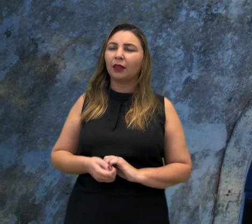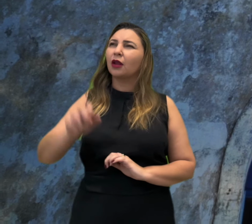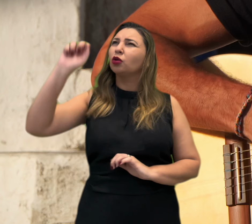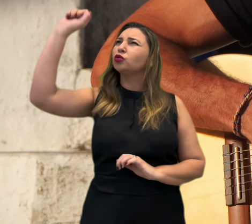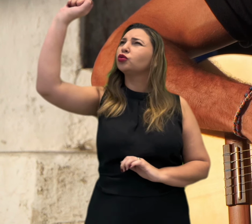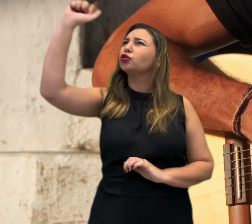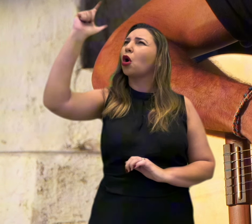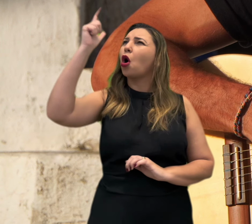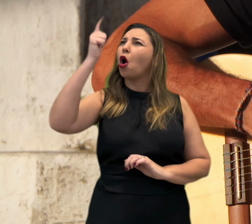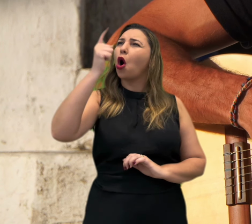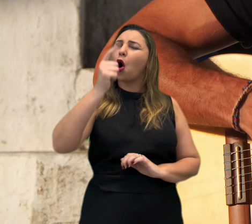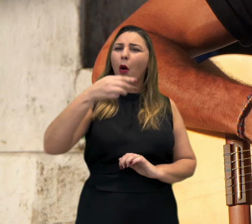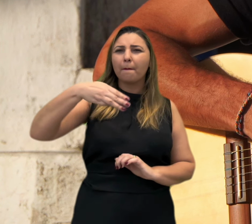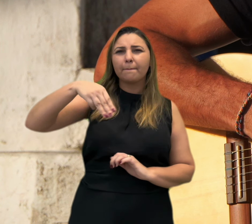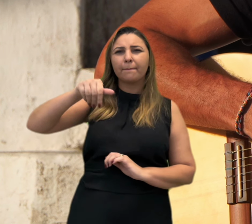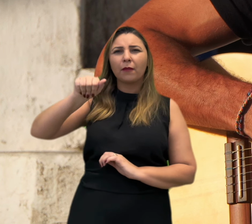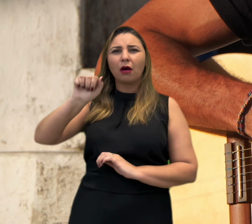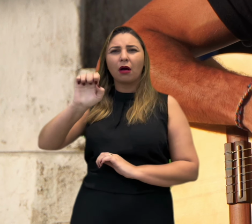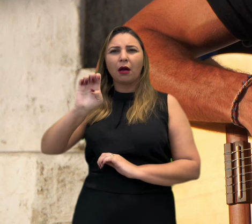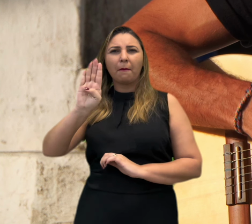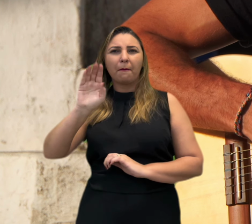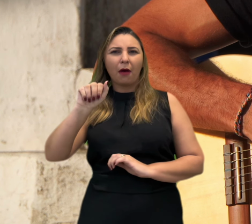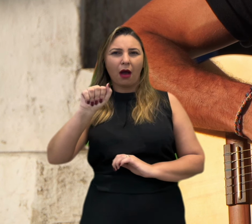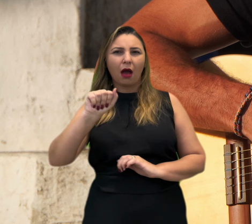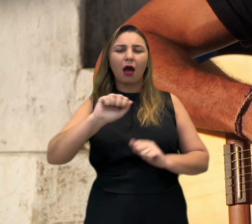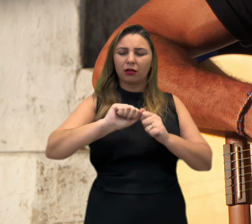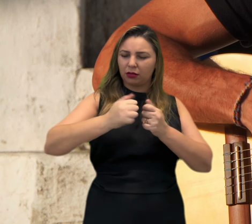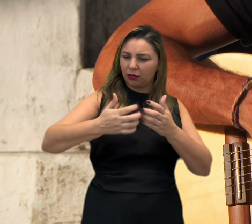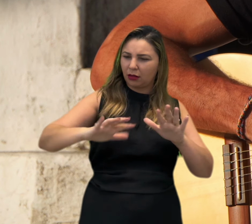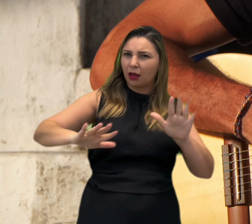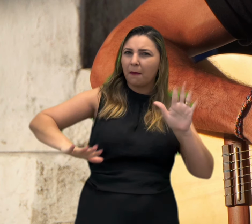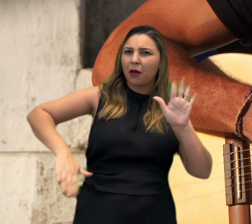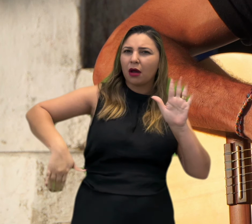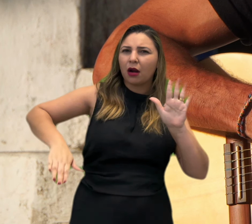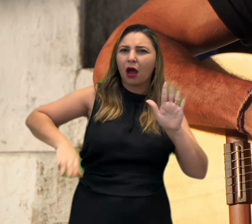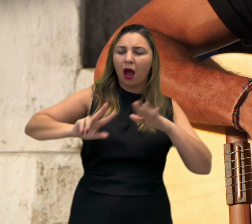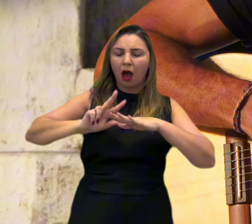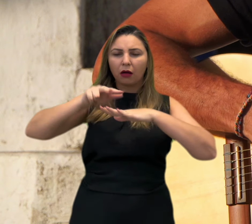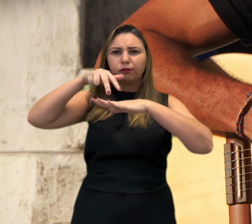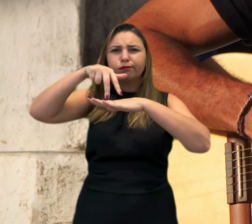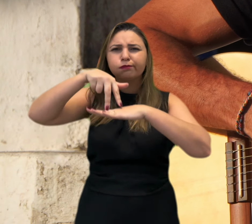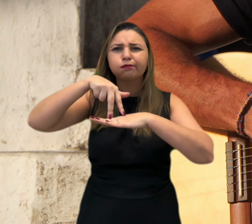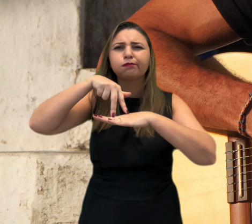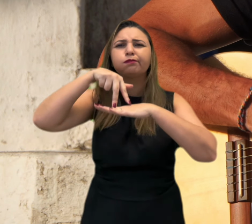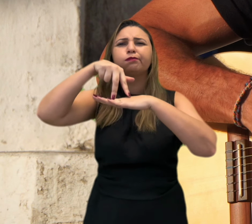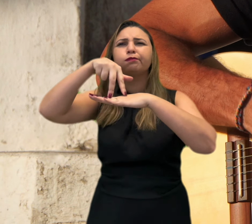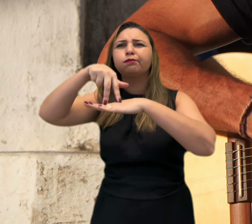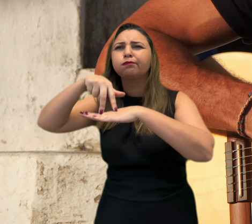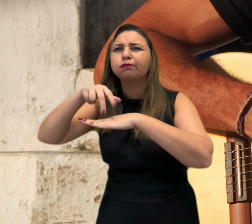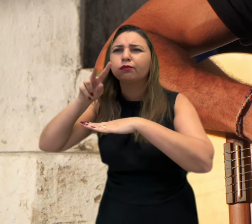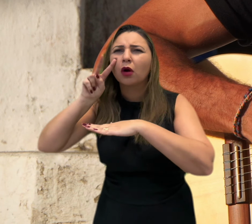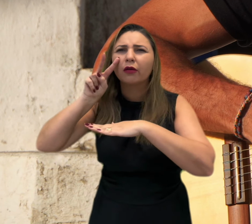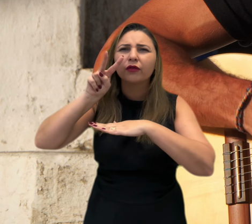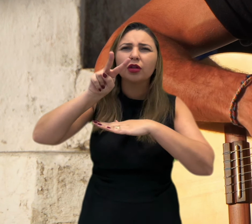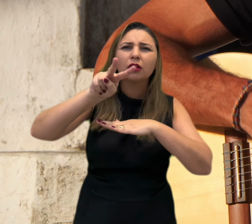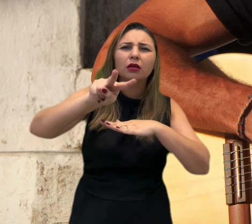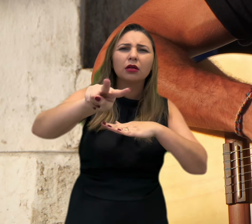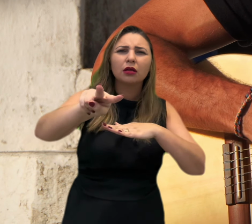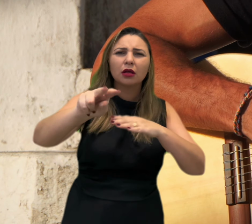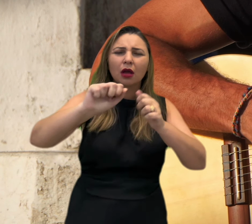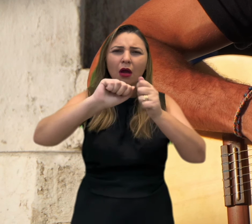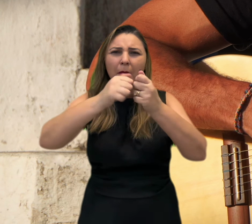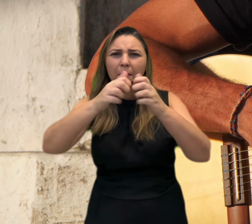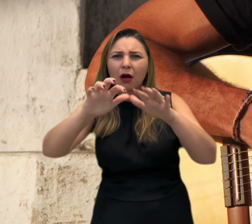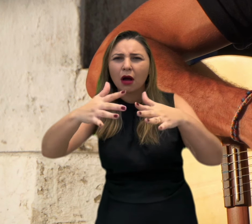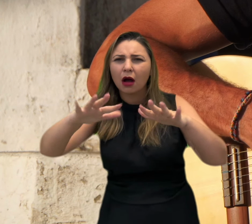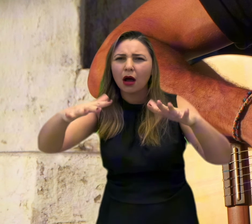Sob o sol de Maimbá, das falésias vi